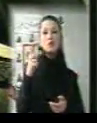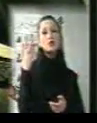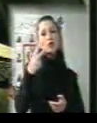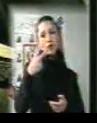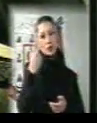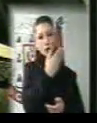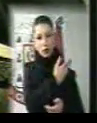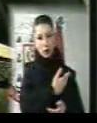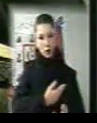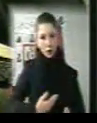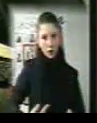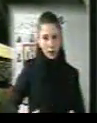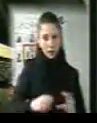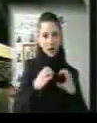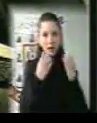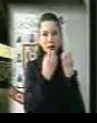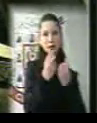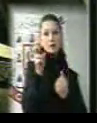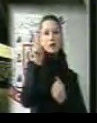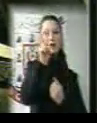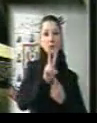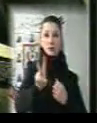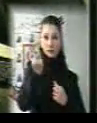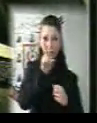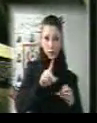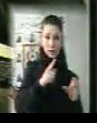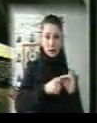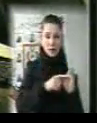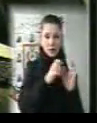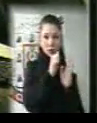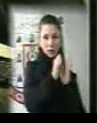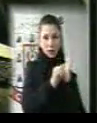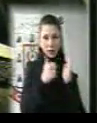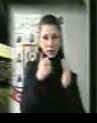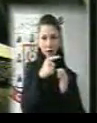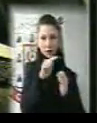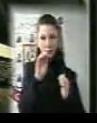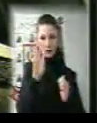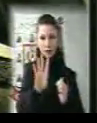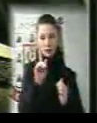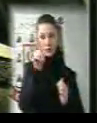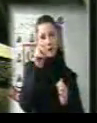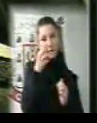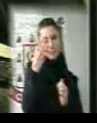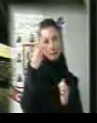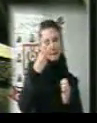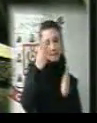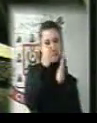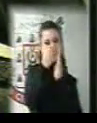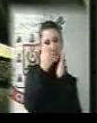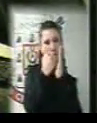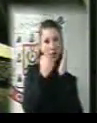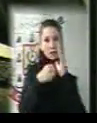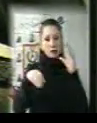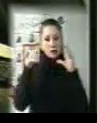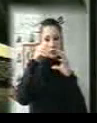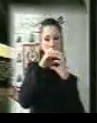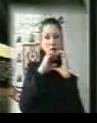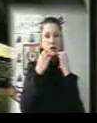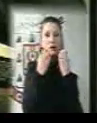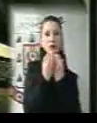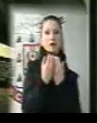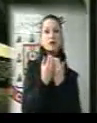governo na Câmara Municipal de Criciúma, conforme prevê o artigo 114, parágrafo 3º do Regimento Interno da